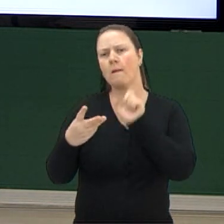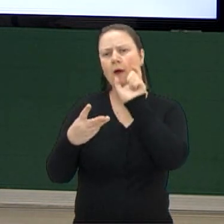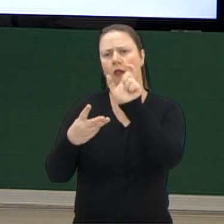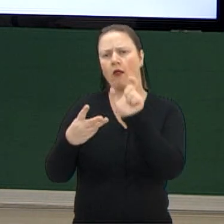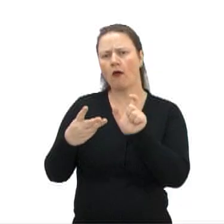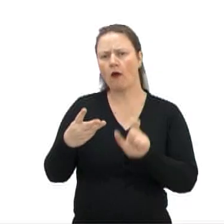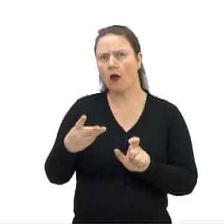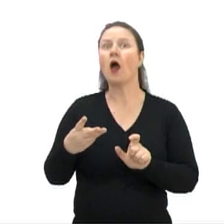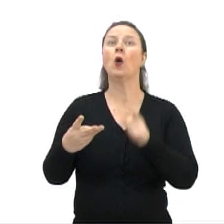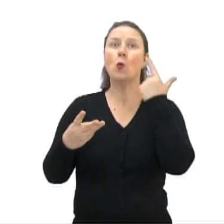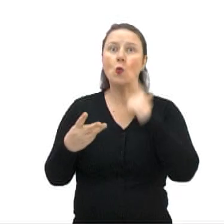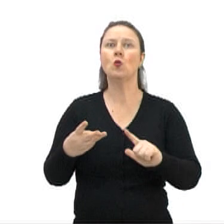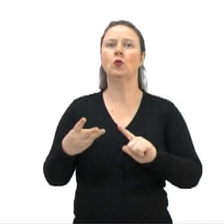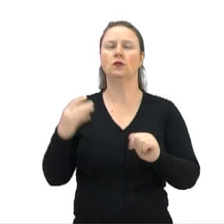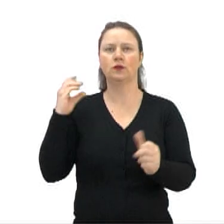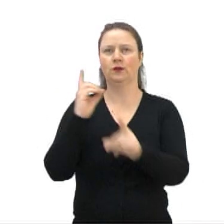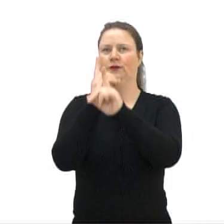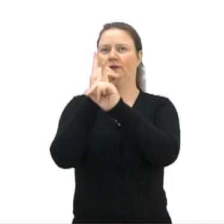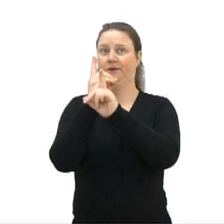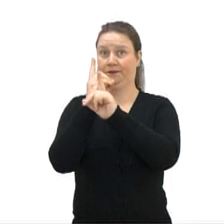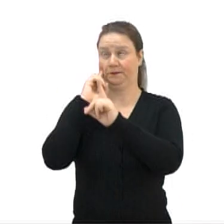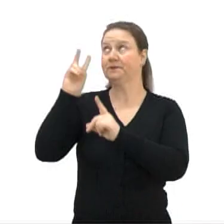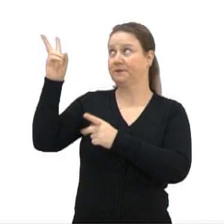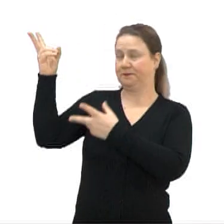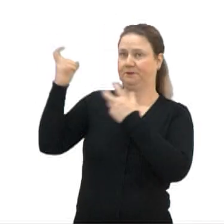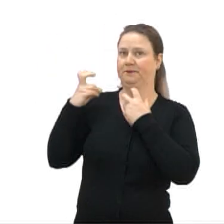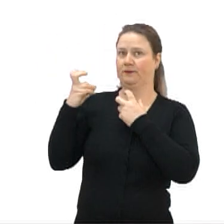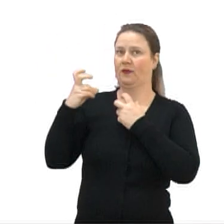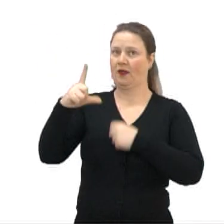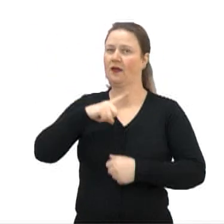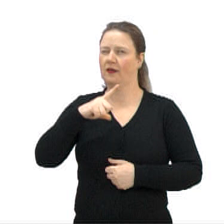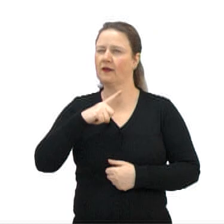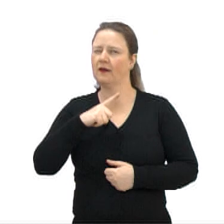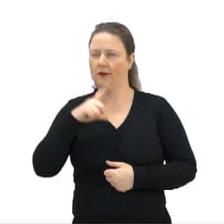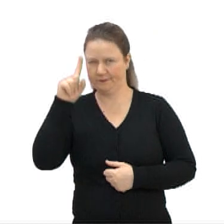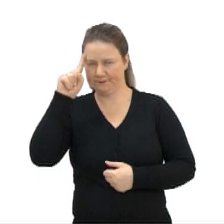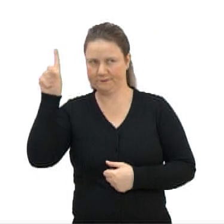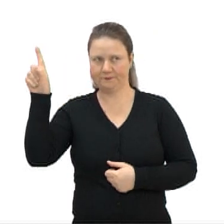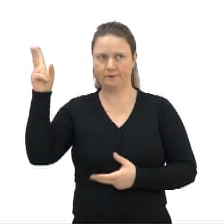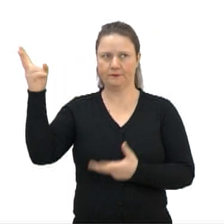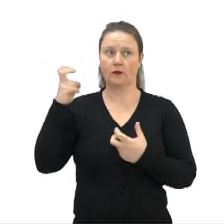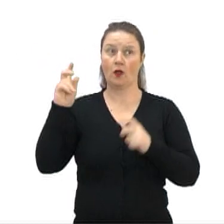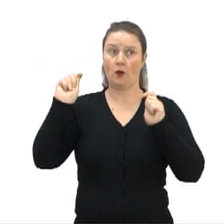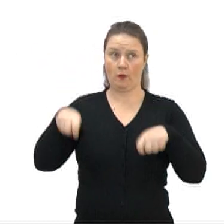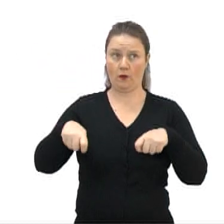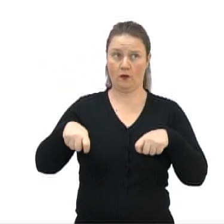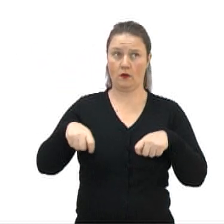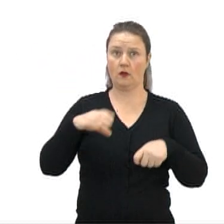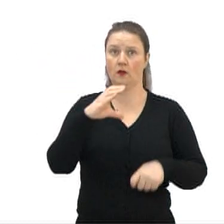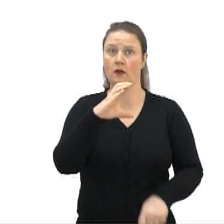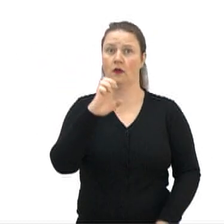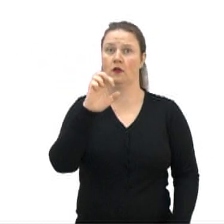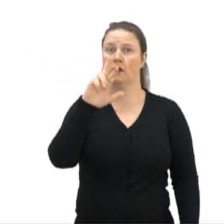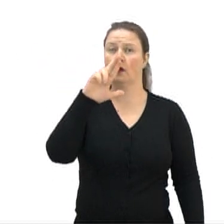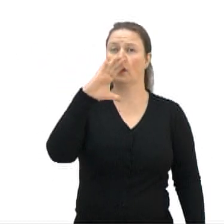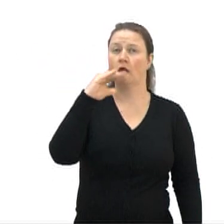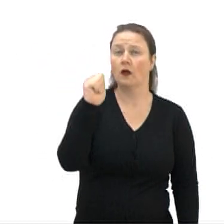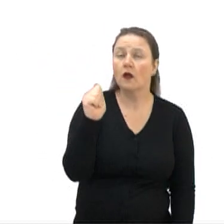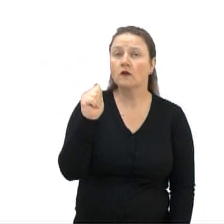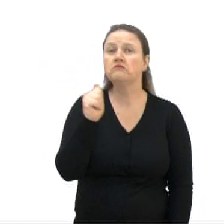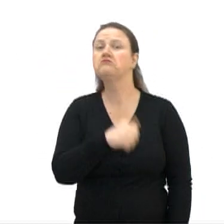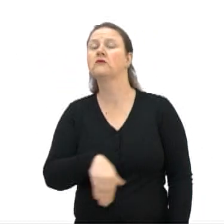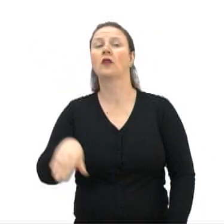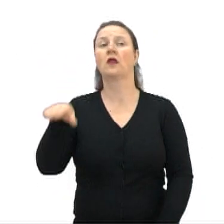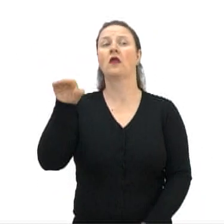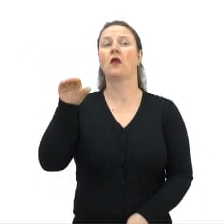Vamos ver o resultado. Coloquei aqui algumas opções para vocês. Posso substituir por cerca de, por volta